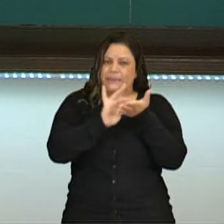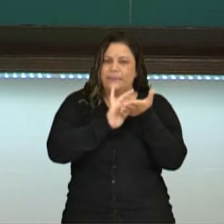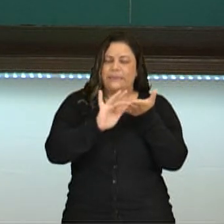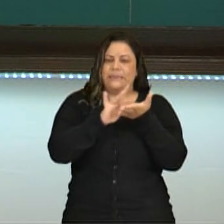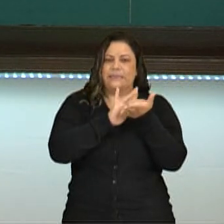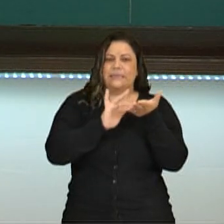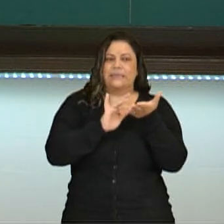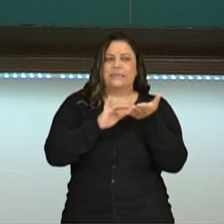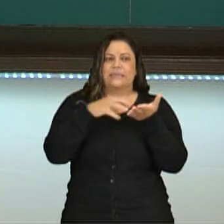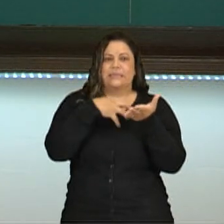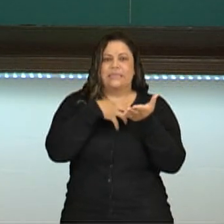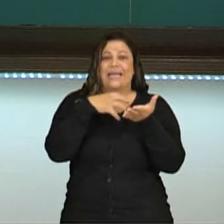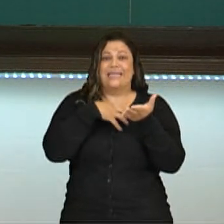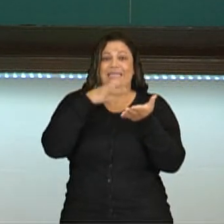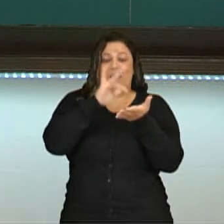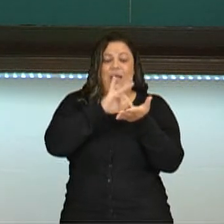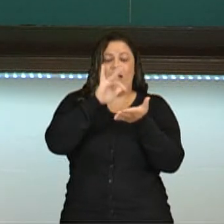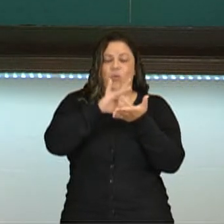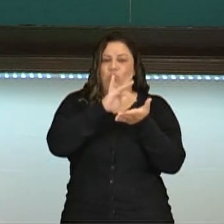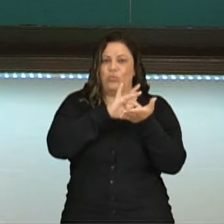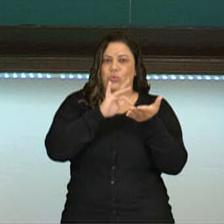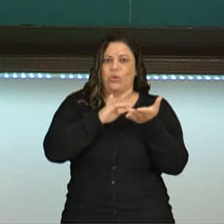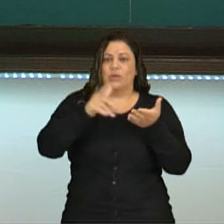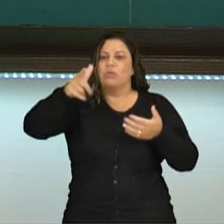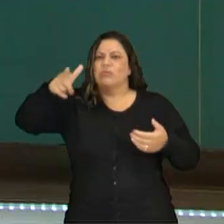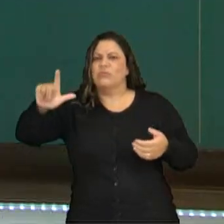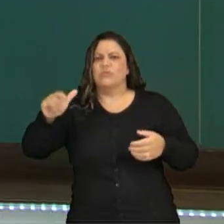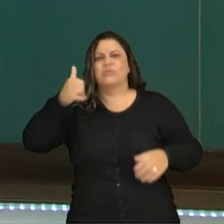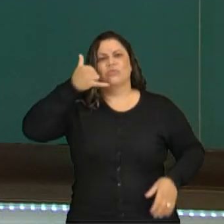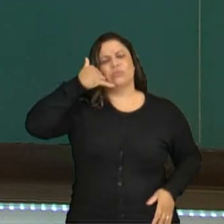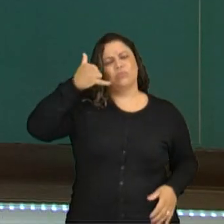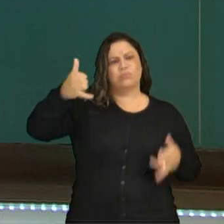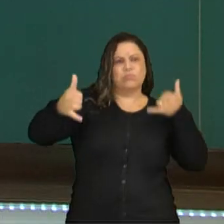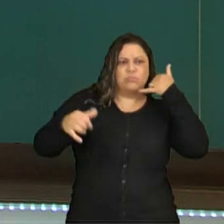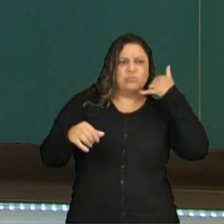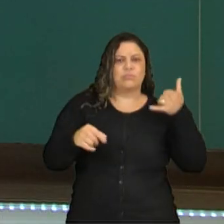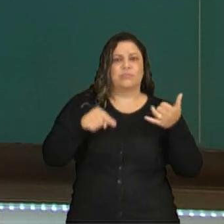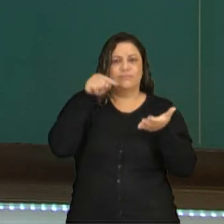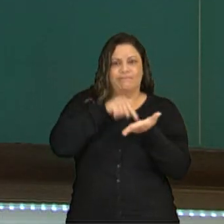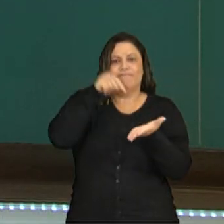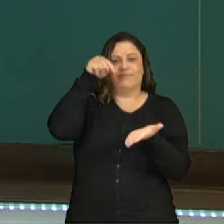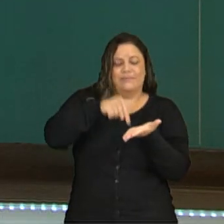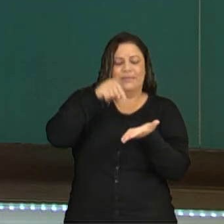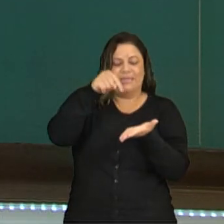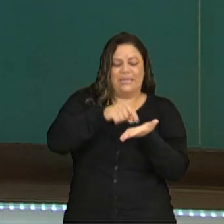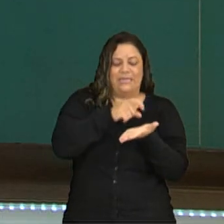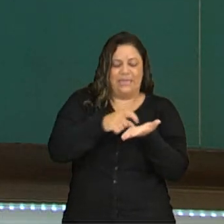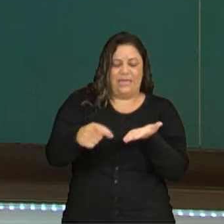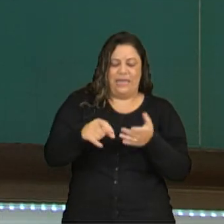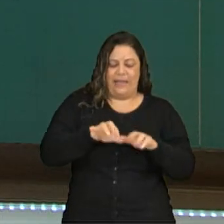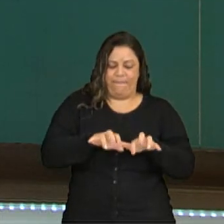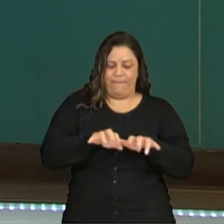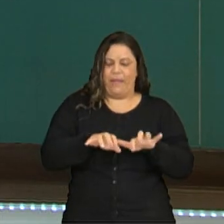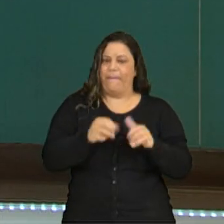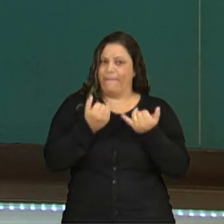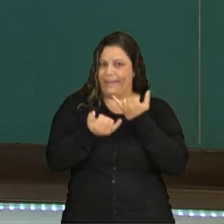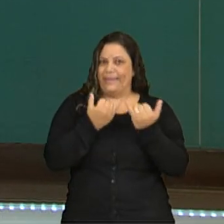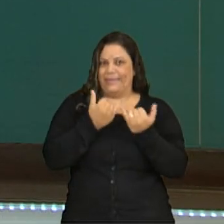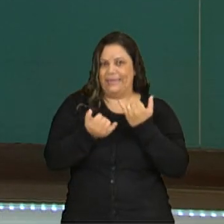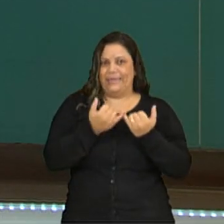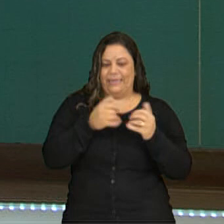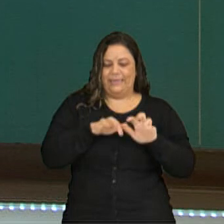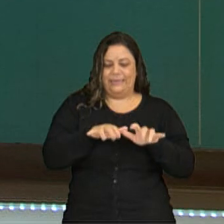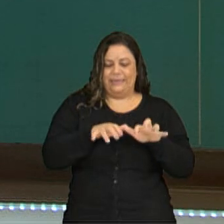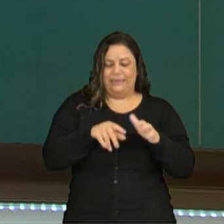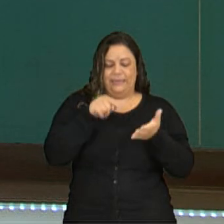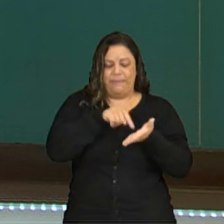tela sensível ao toque. Os outros aparelhos todos tinham que ter teclado. Esse não, a tela